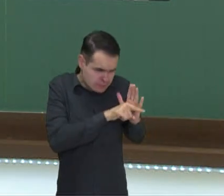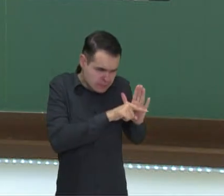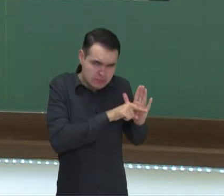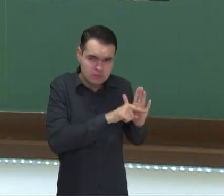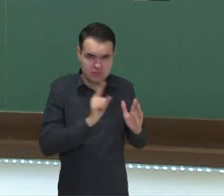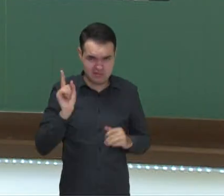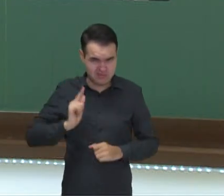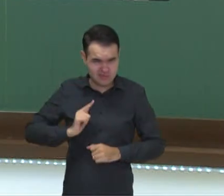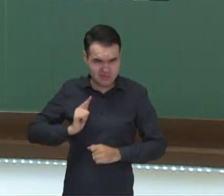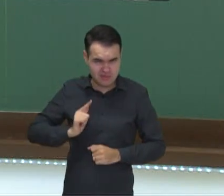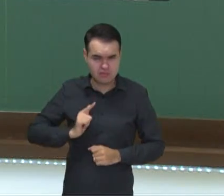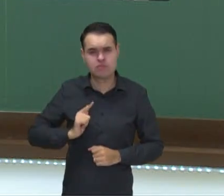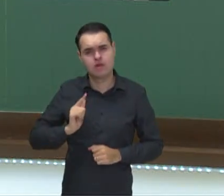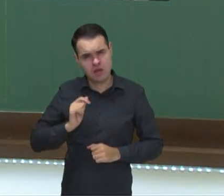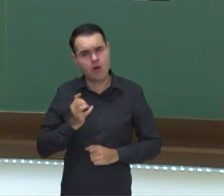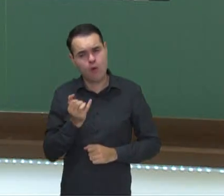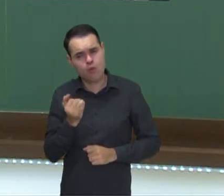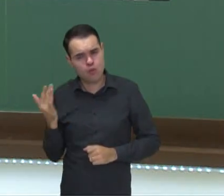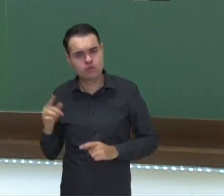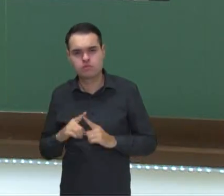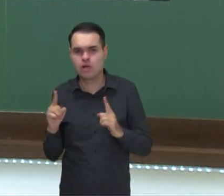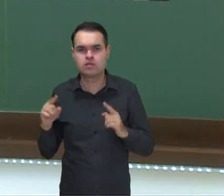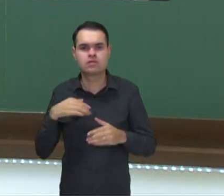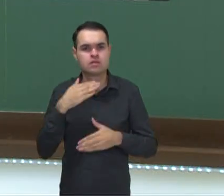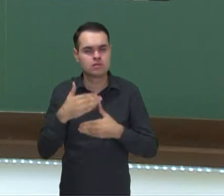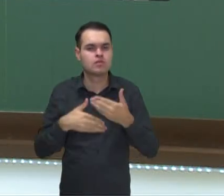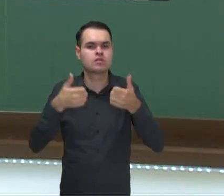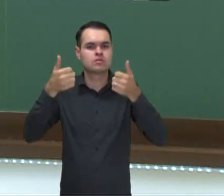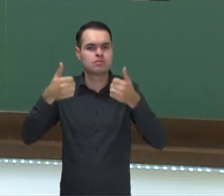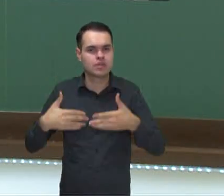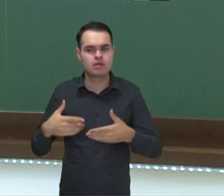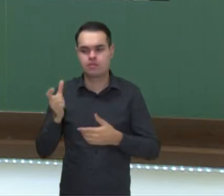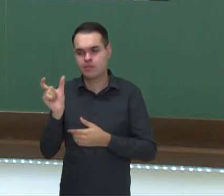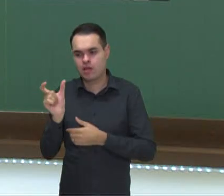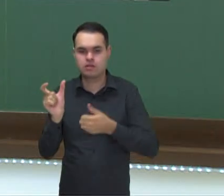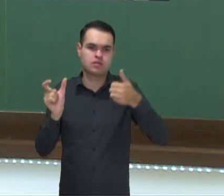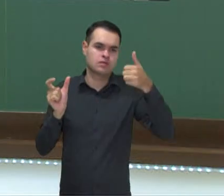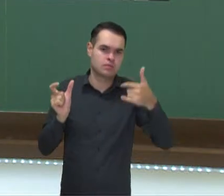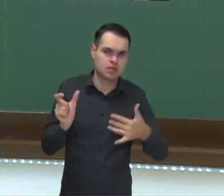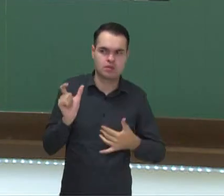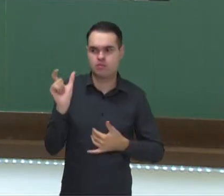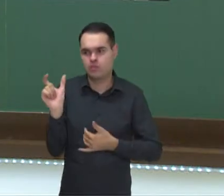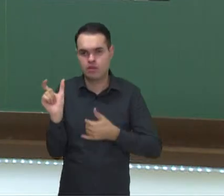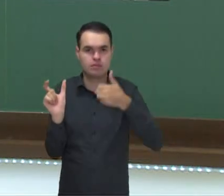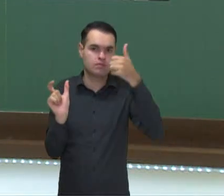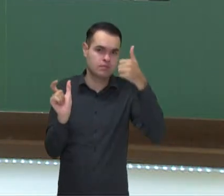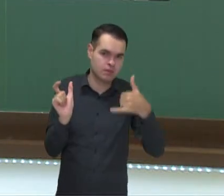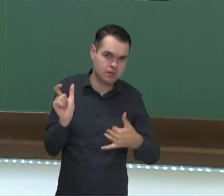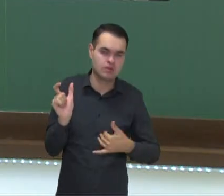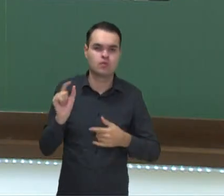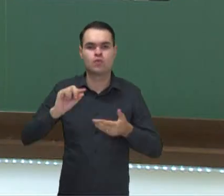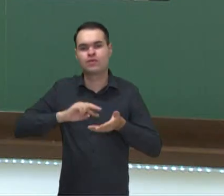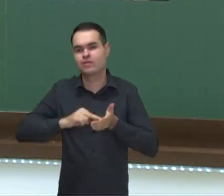de termos científicos? Temos, mas na sequência temos a sua explicação. Temos ali a referência do que significa aquilo.